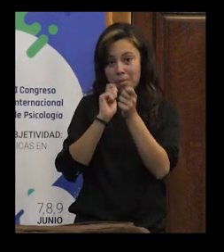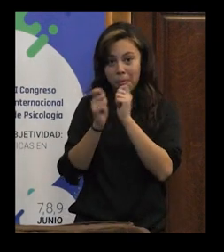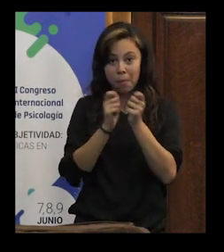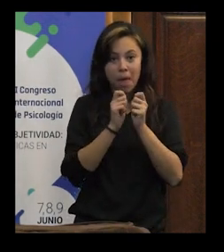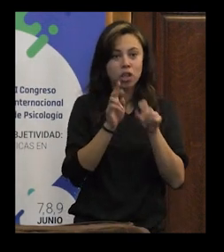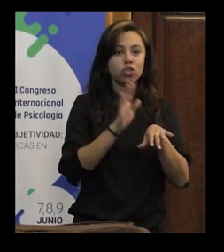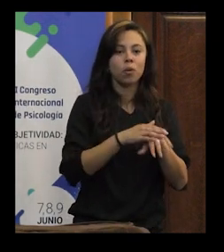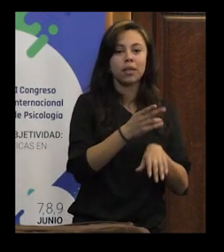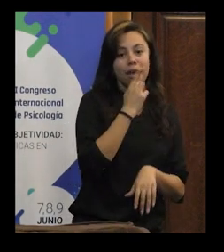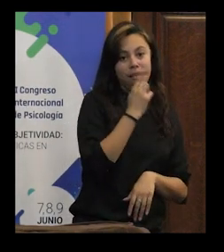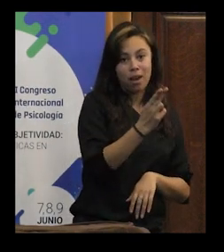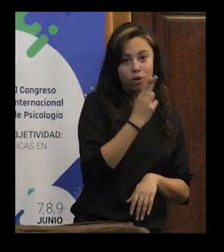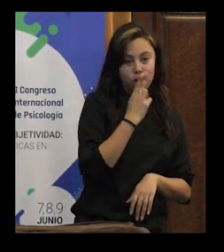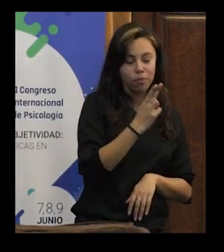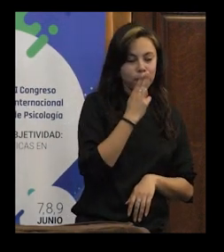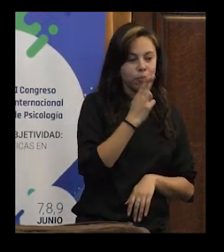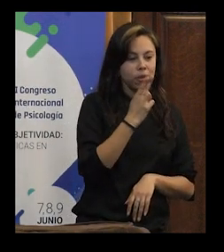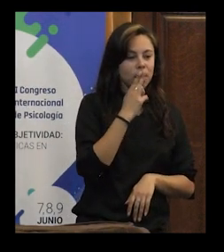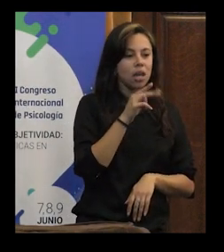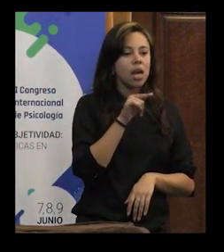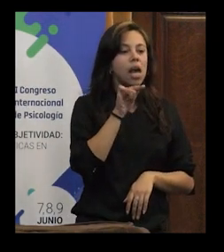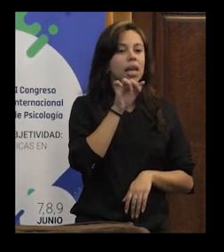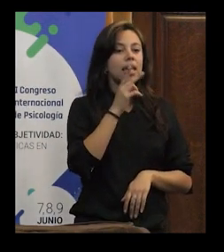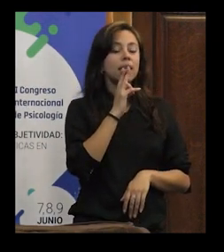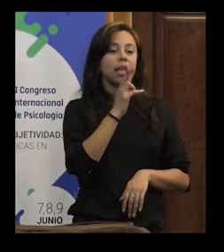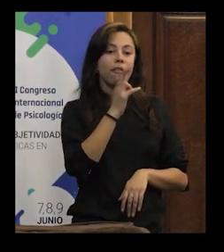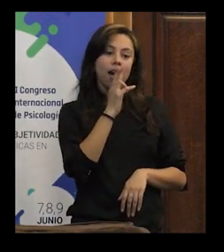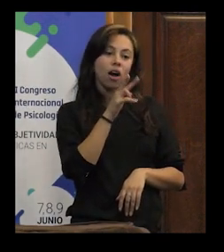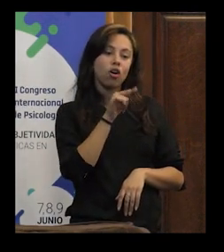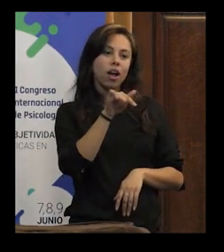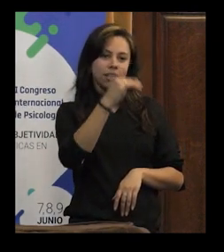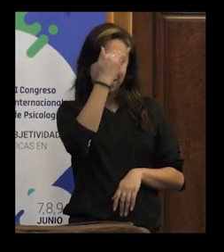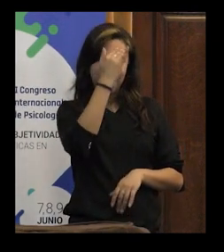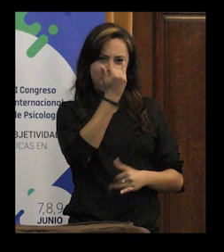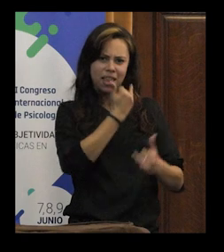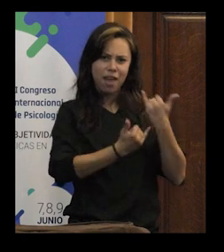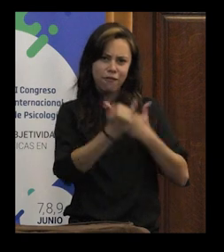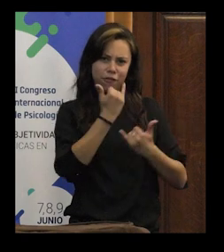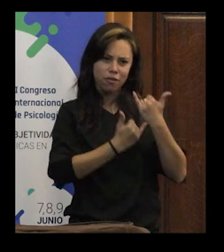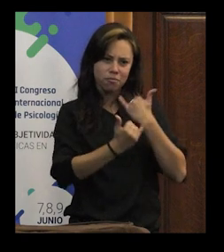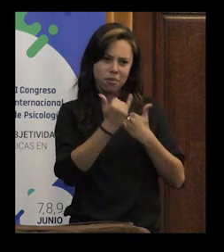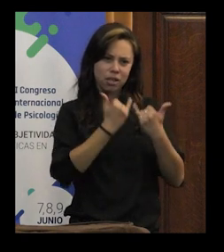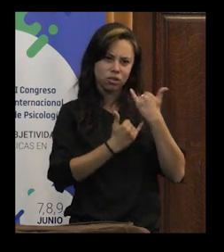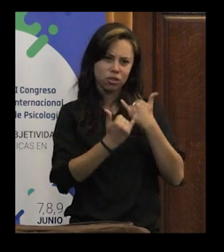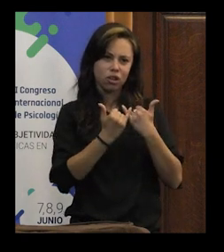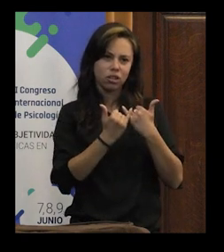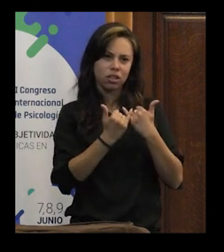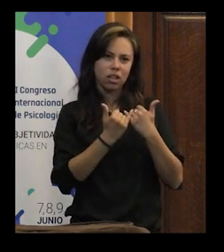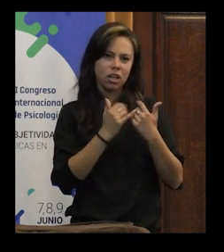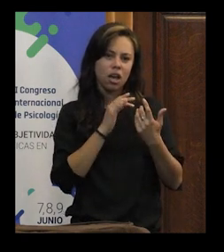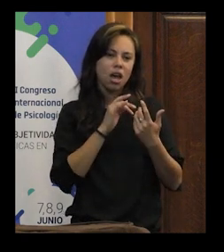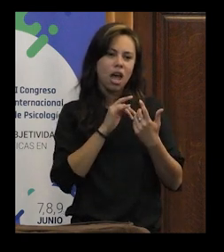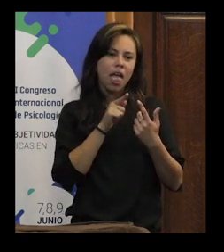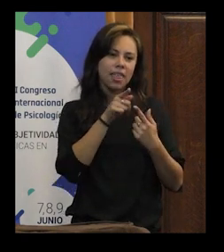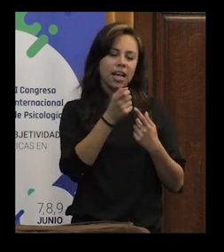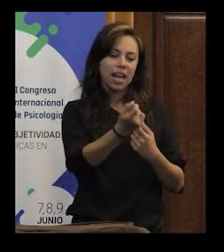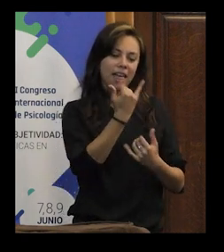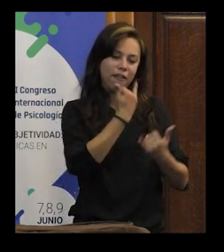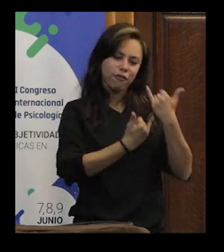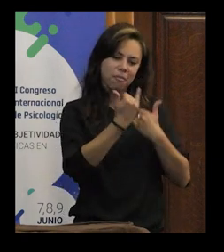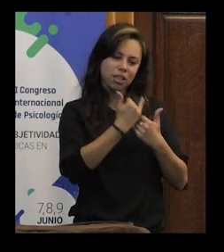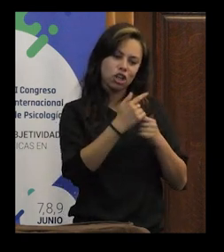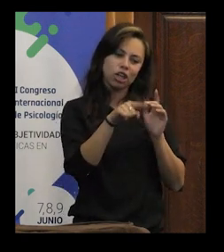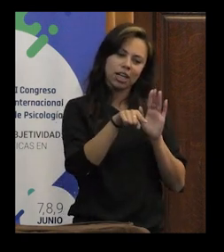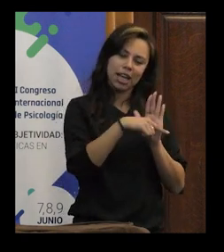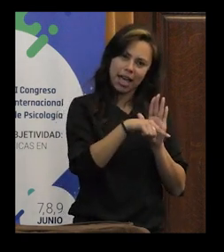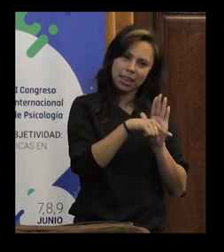esta relação entre a informação e o uso de tabaco como boa e mala a la vez. Esta